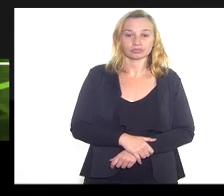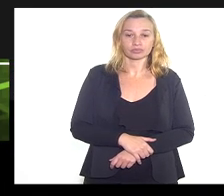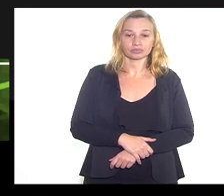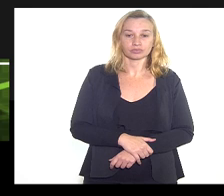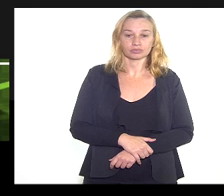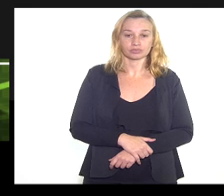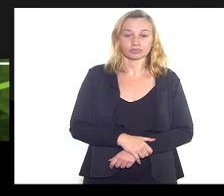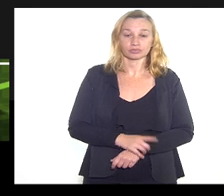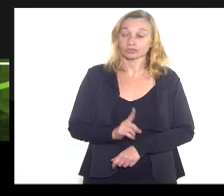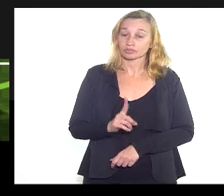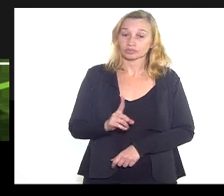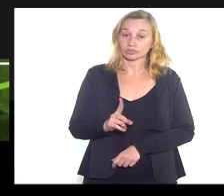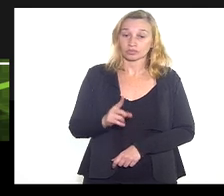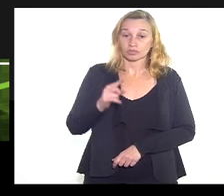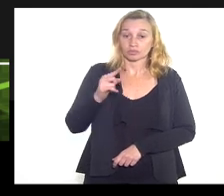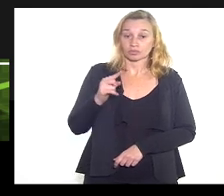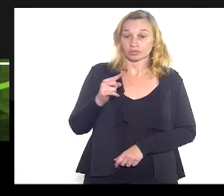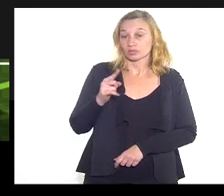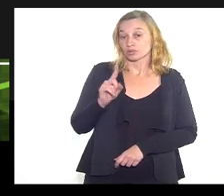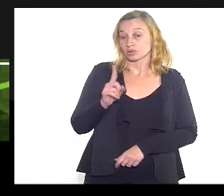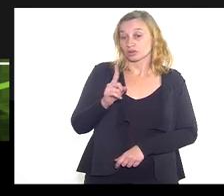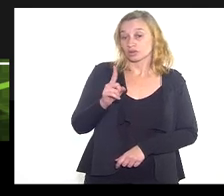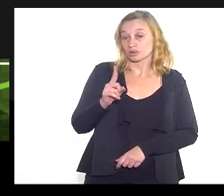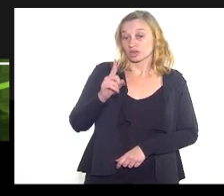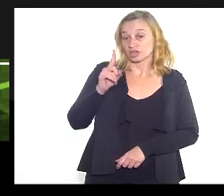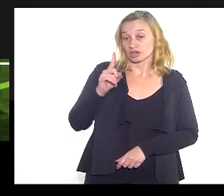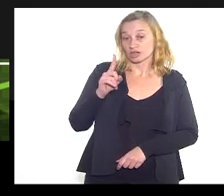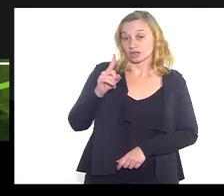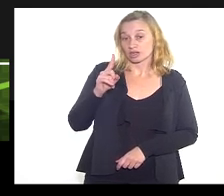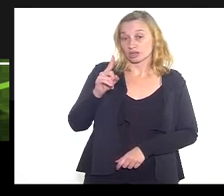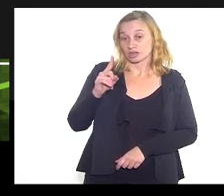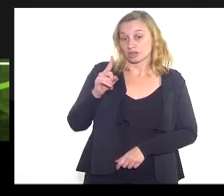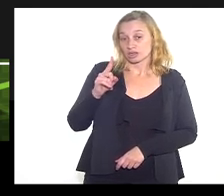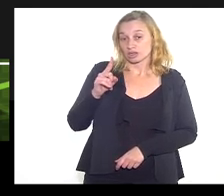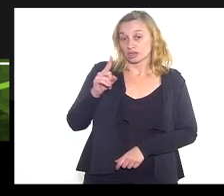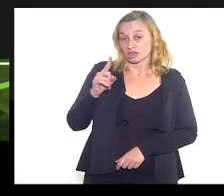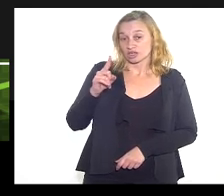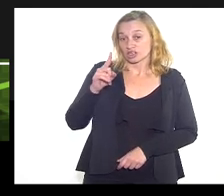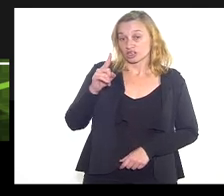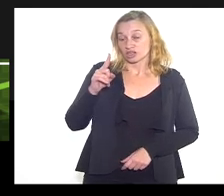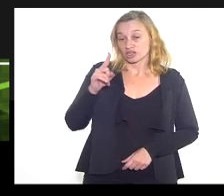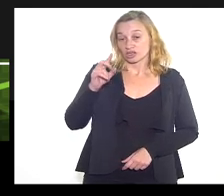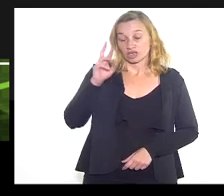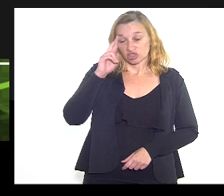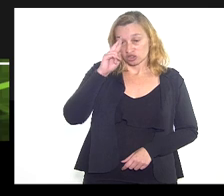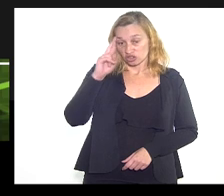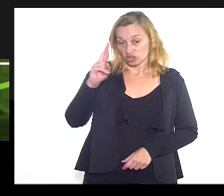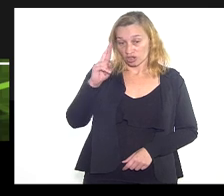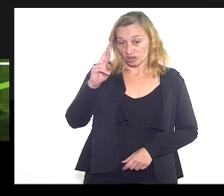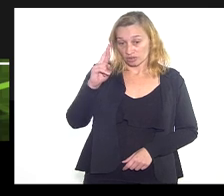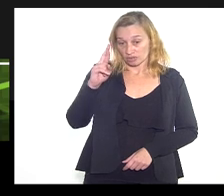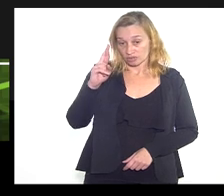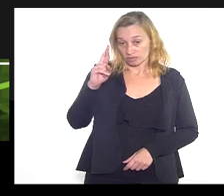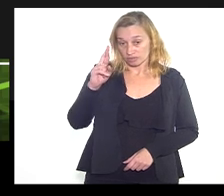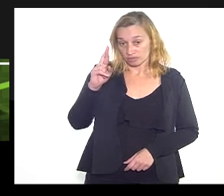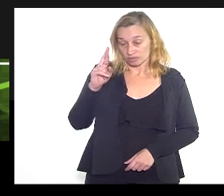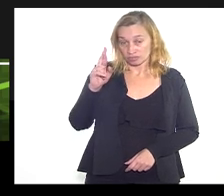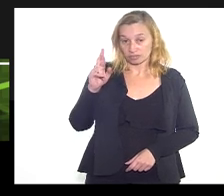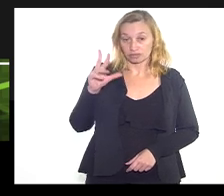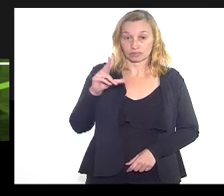não é o dono da Petrobras, ele é um dedicado funcionário da empresa,